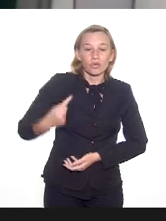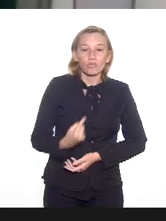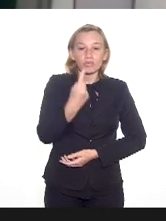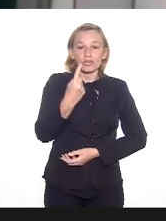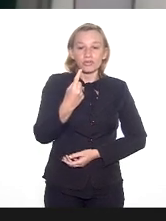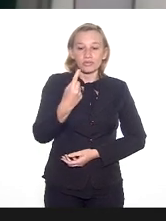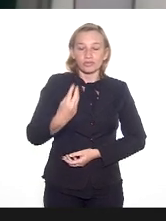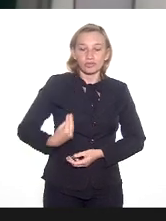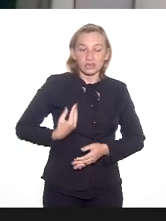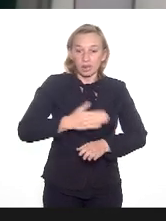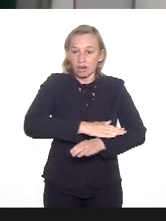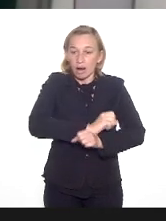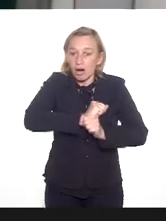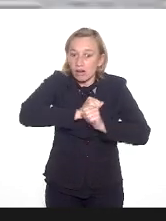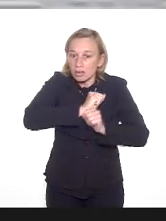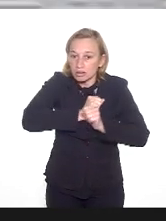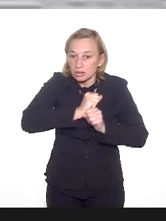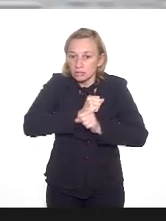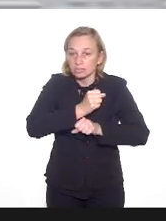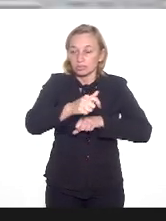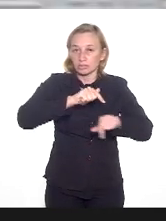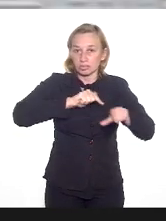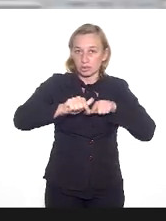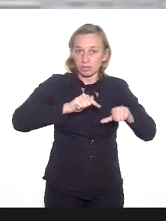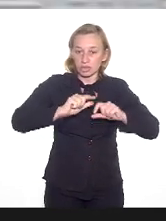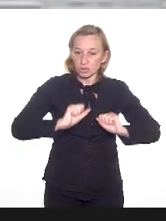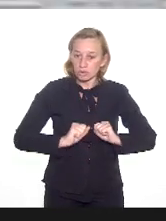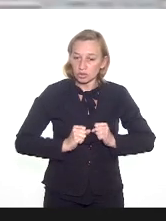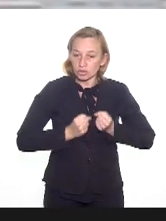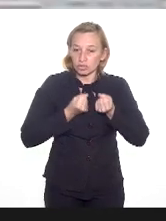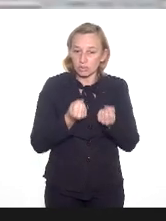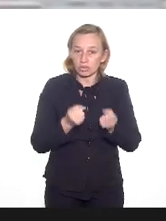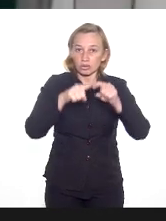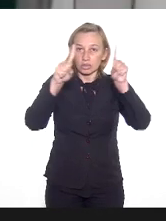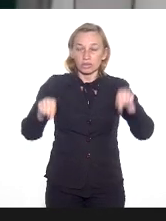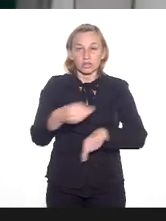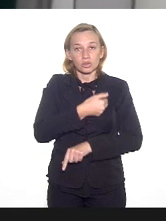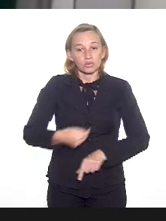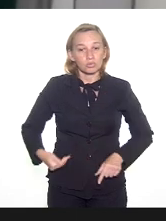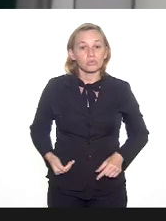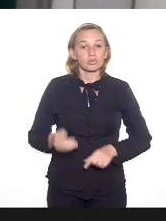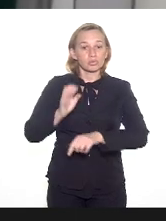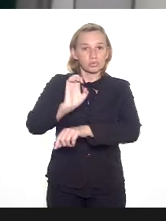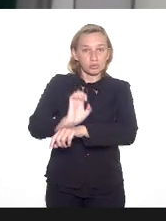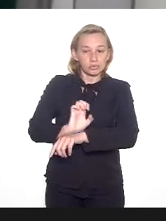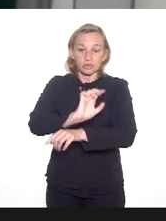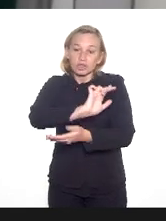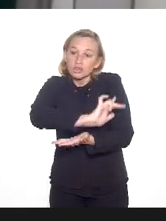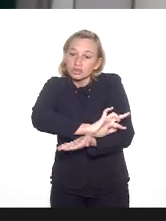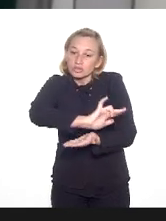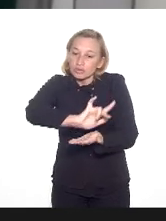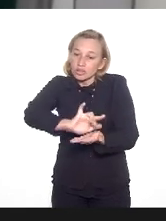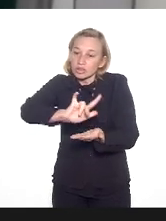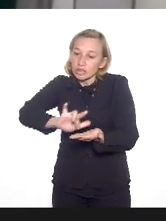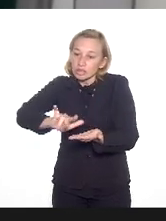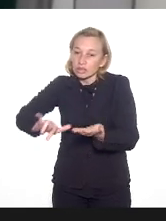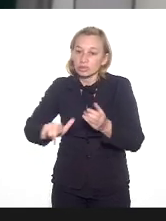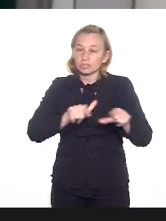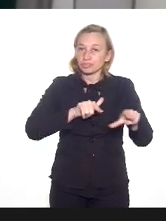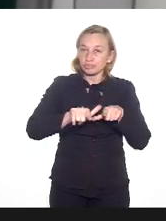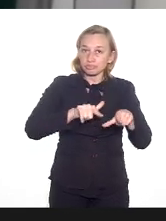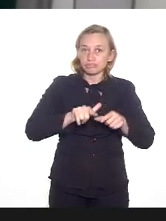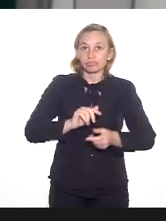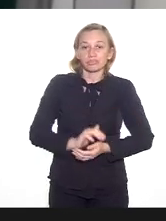trabalhando, décadas se dedicando ao serviço público estadual, nas mais diferentes funções, e que